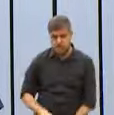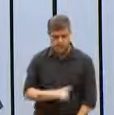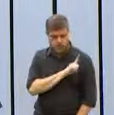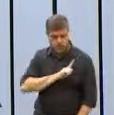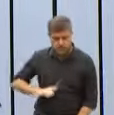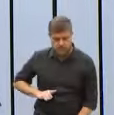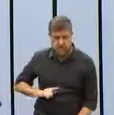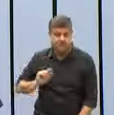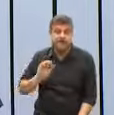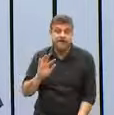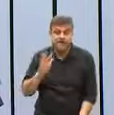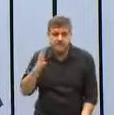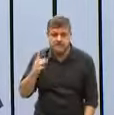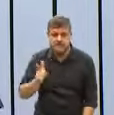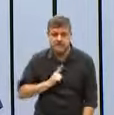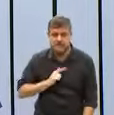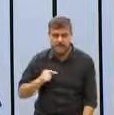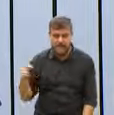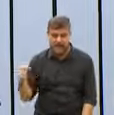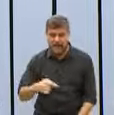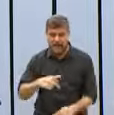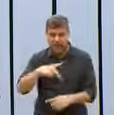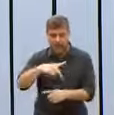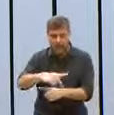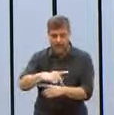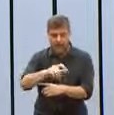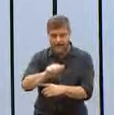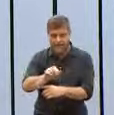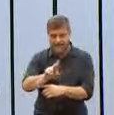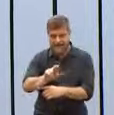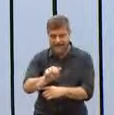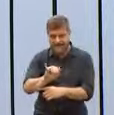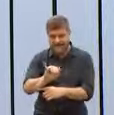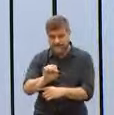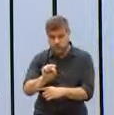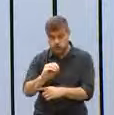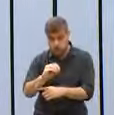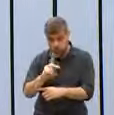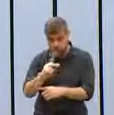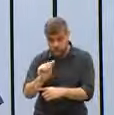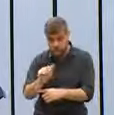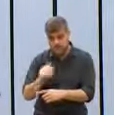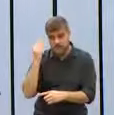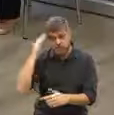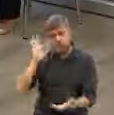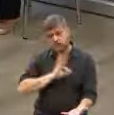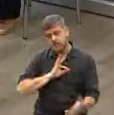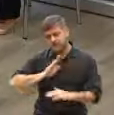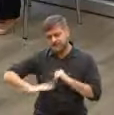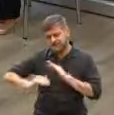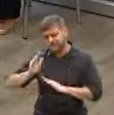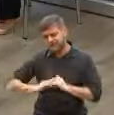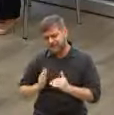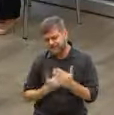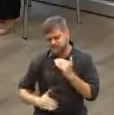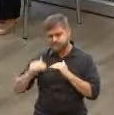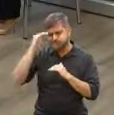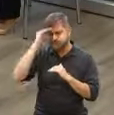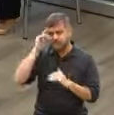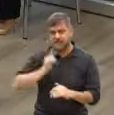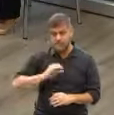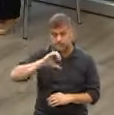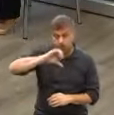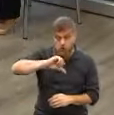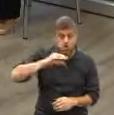aconteceu recentemente na questão de Paraisópolis, por exemplo, a gente entende a polícia, óbvio, mas é um excesso. Nós tivemos